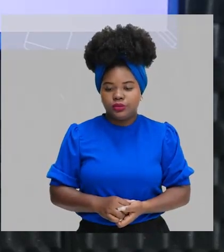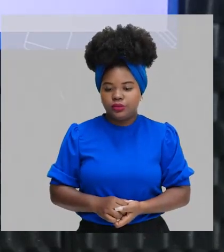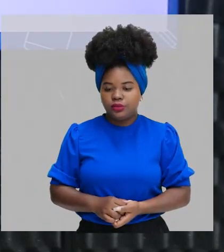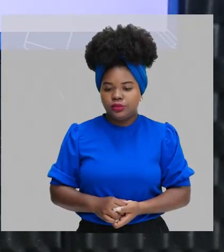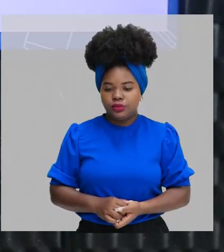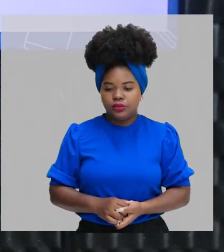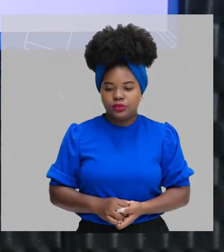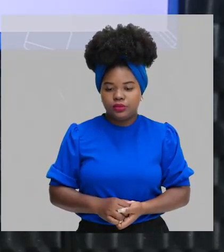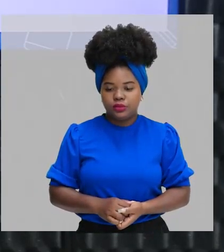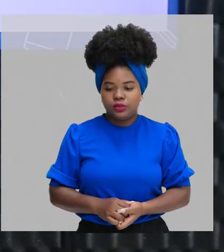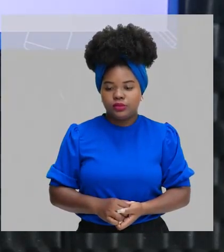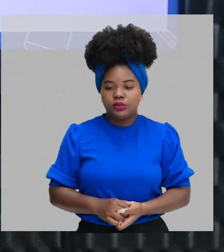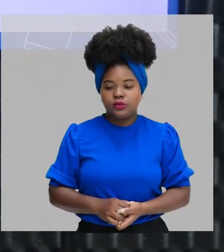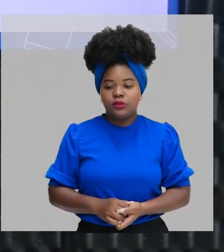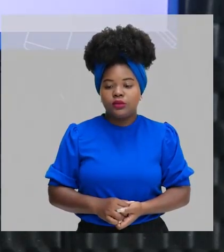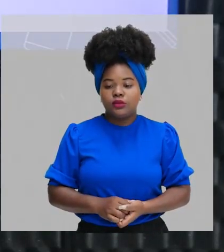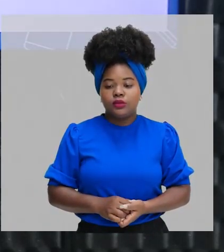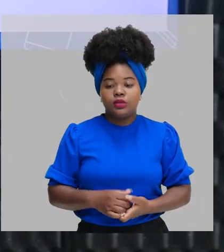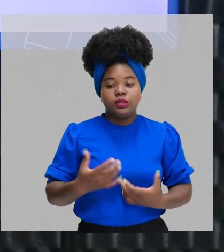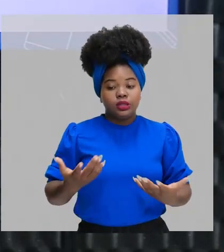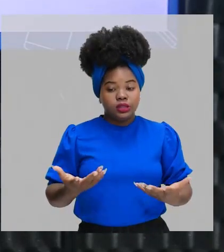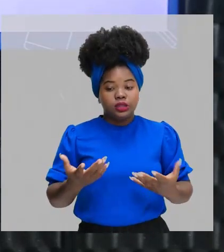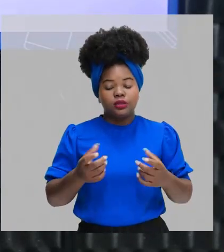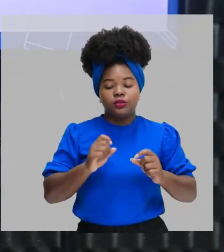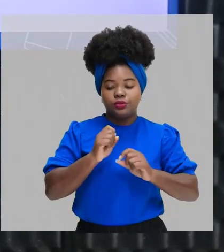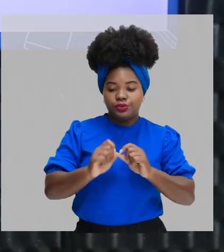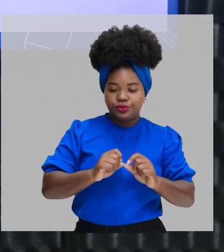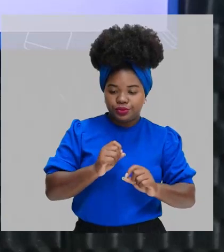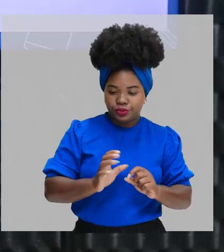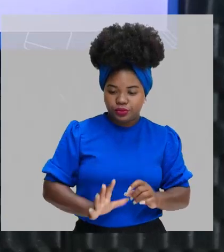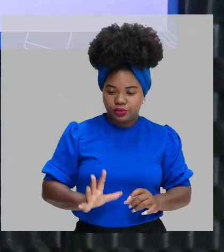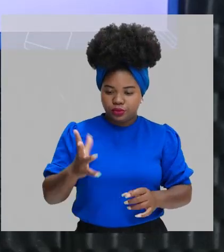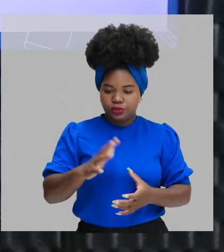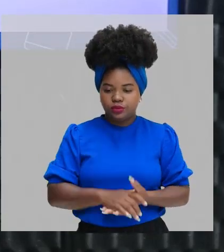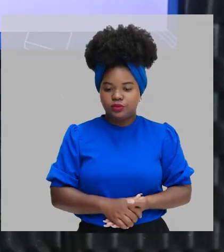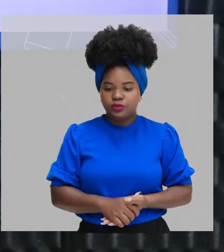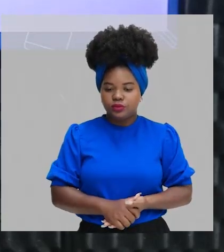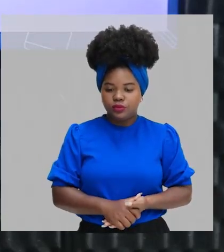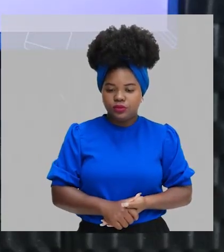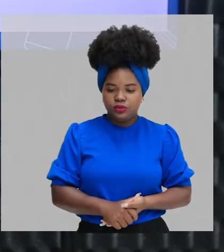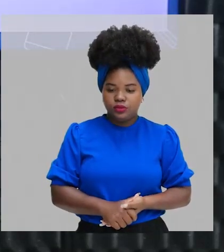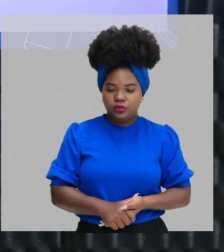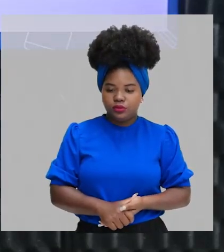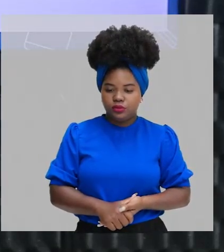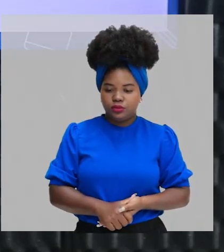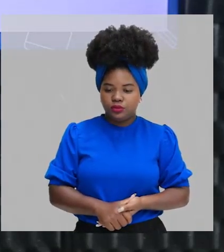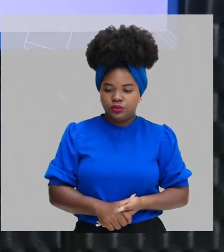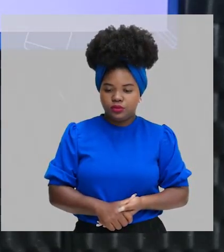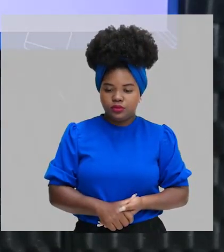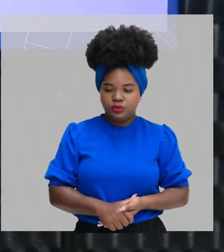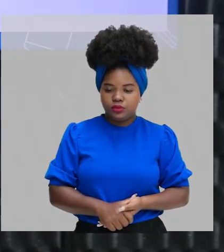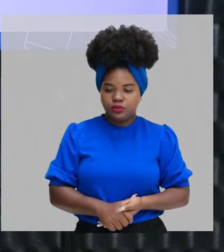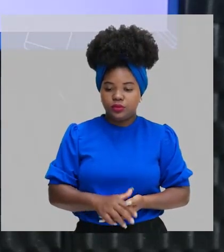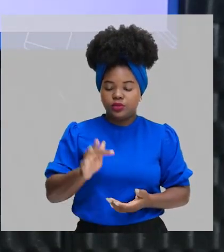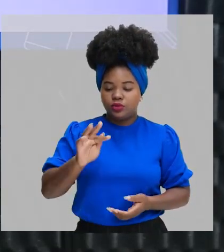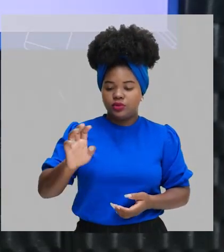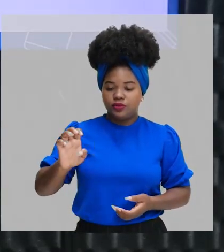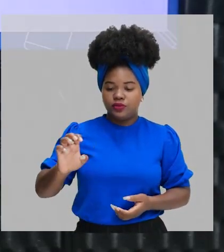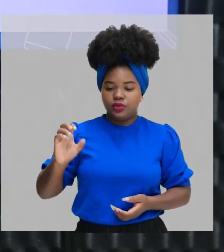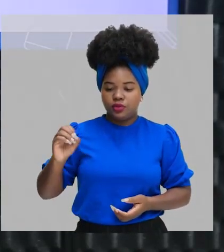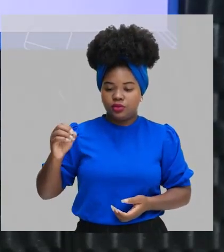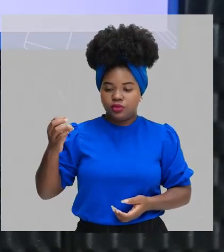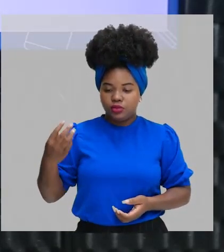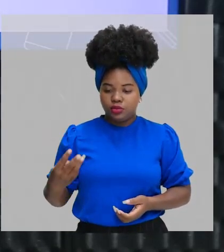final pedido. Então, a gente vai desconsiderar, nós não vamos levar em conta, ok? Nesse